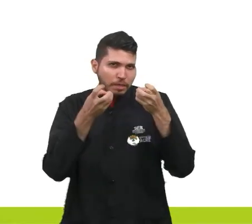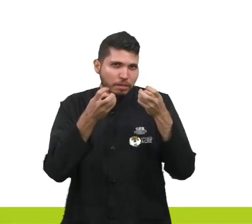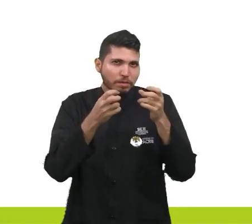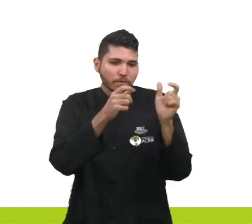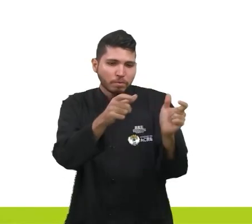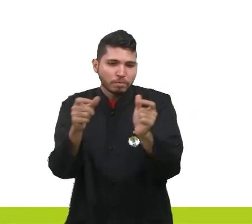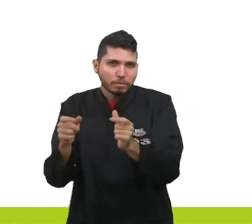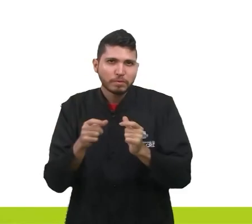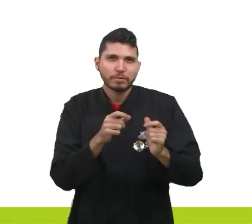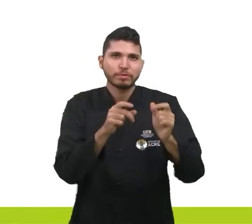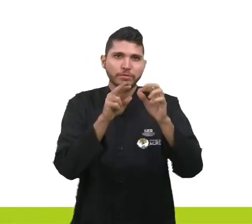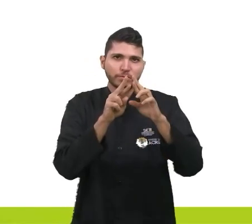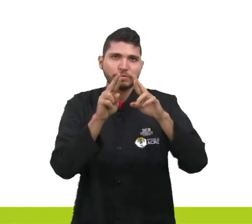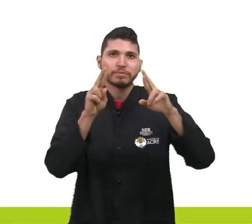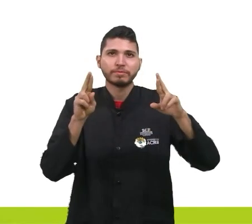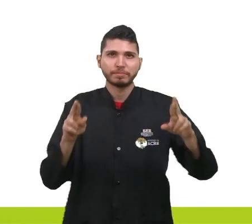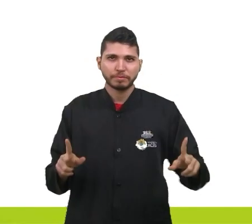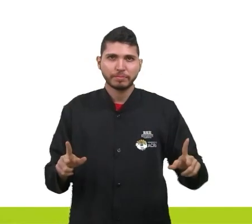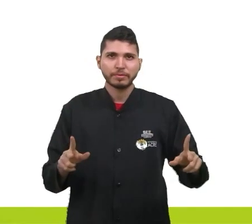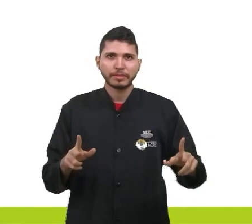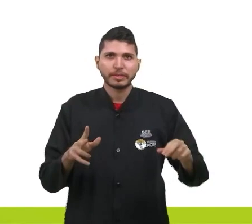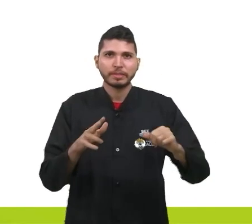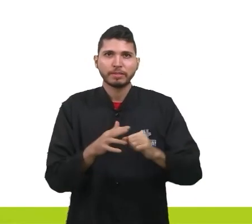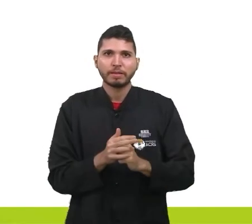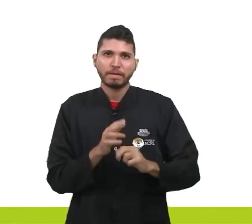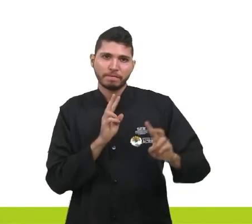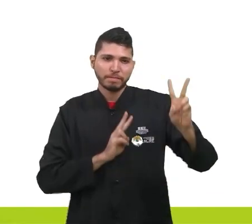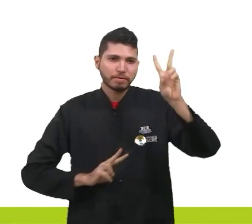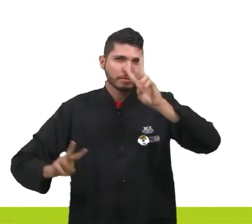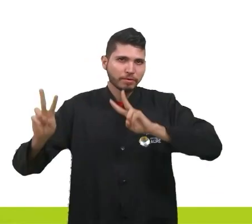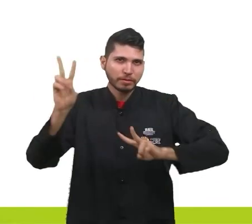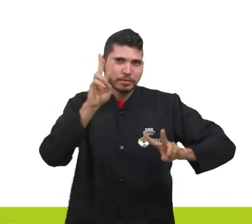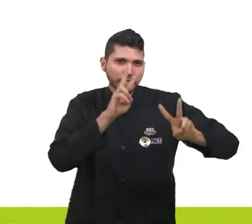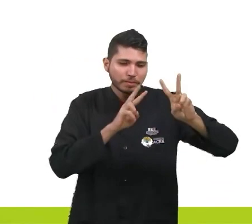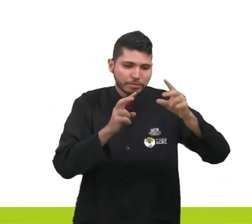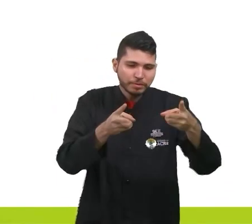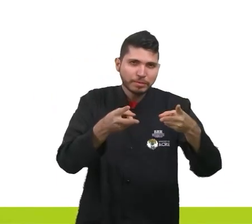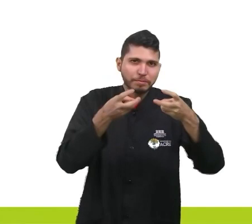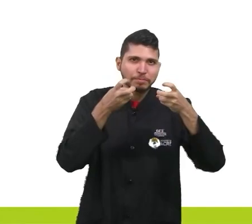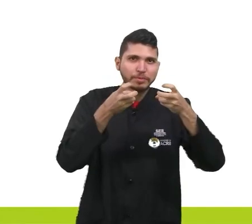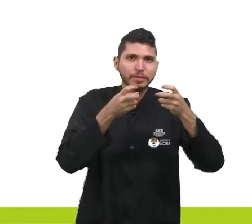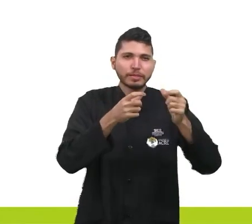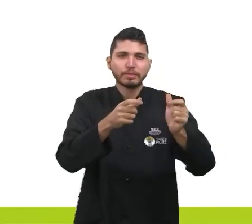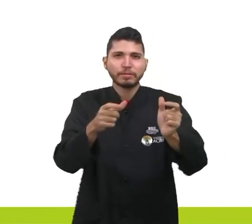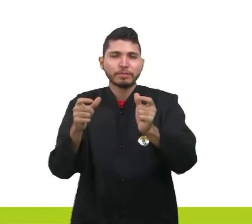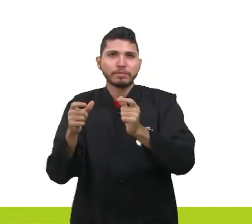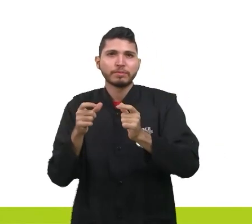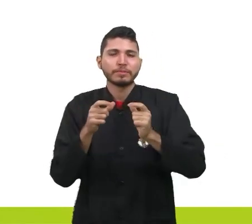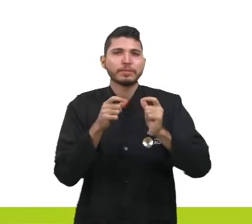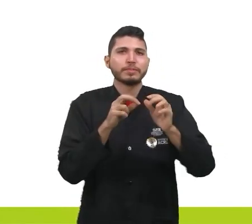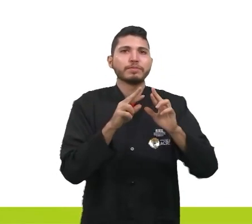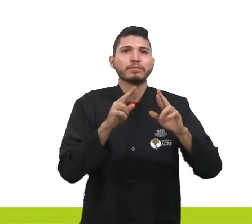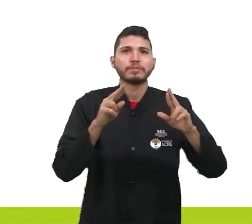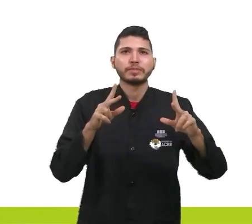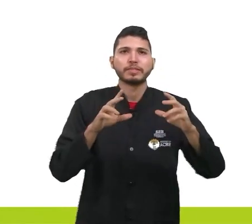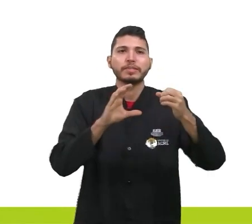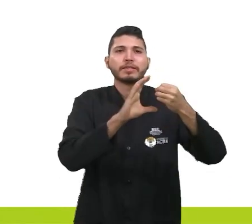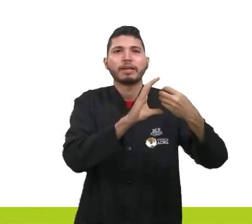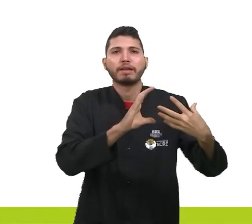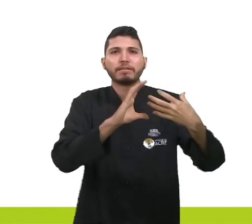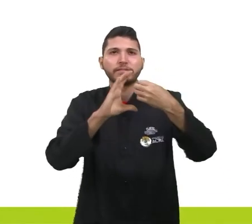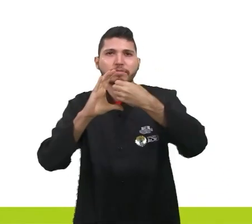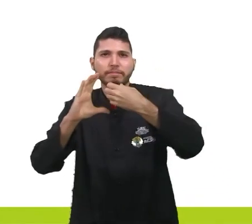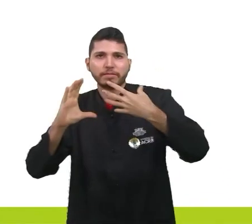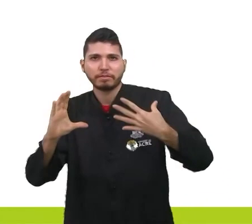vão proporcionar também, para a nossa visão, paisagens diferentes. Isso tudo por causa das características do clima que muda